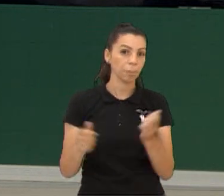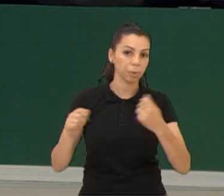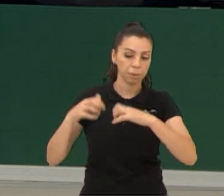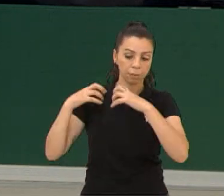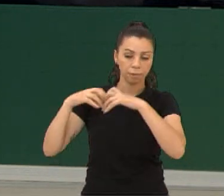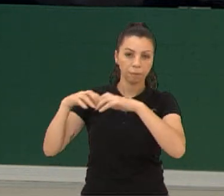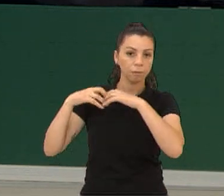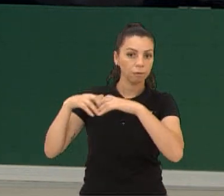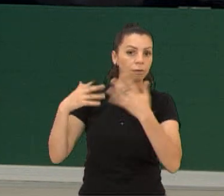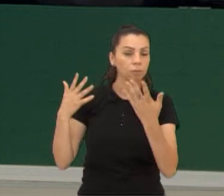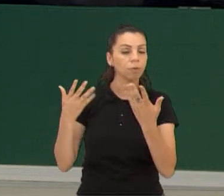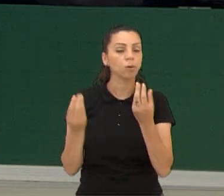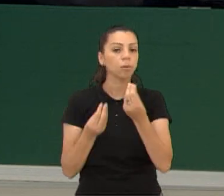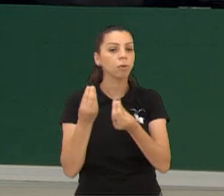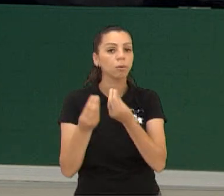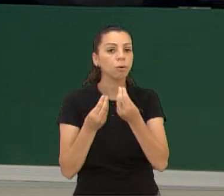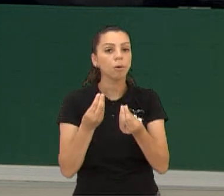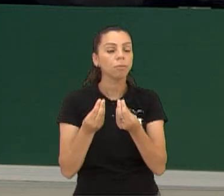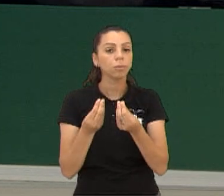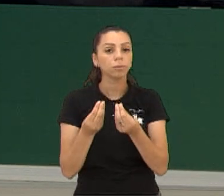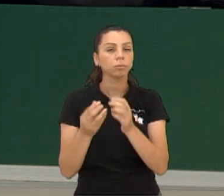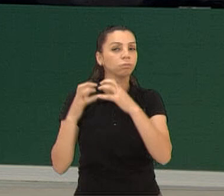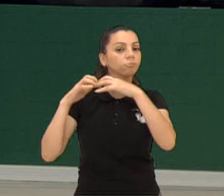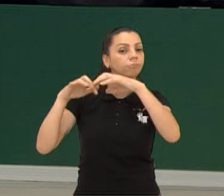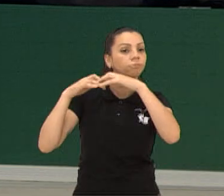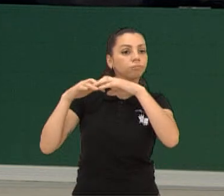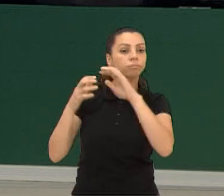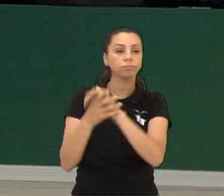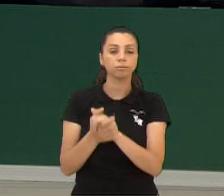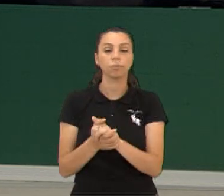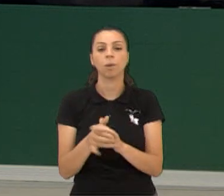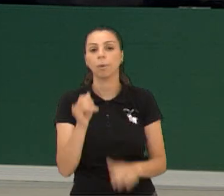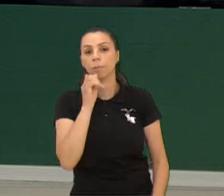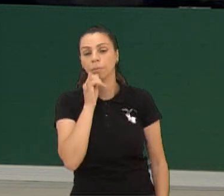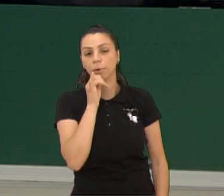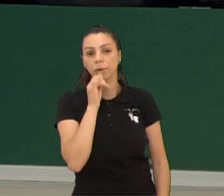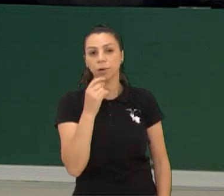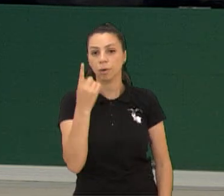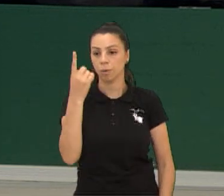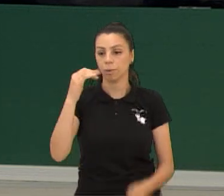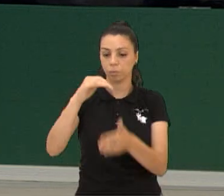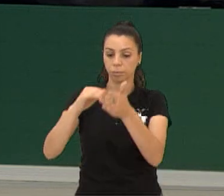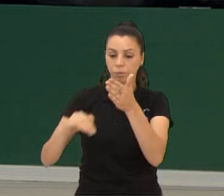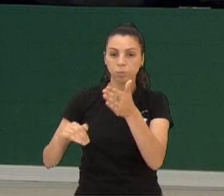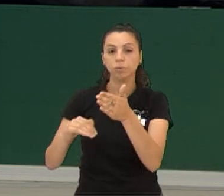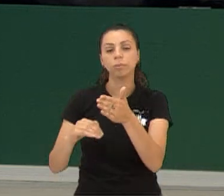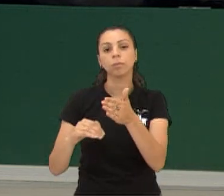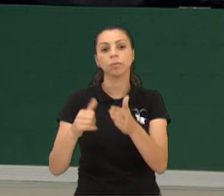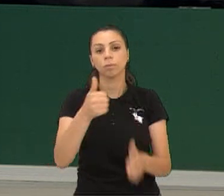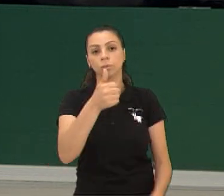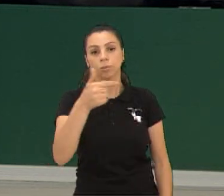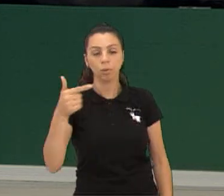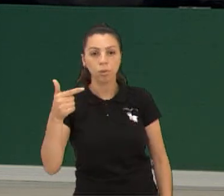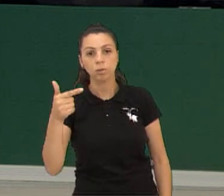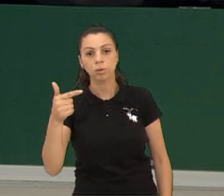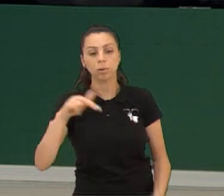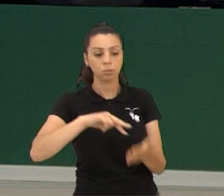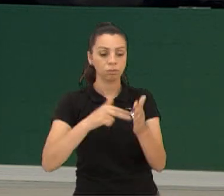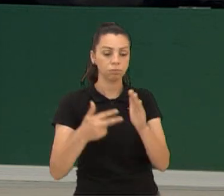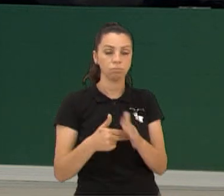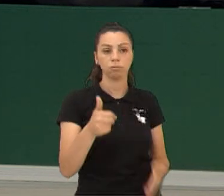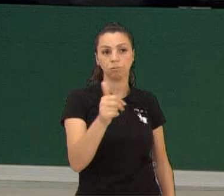muito facinho, quer ver? Ó, o 12, se eu tirar 1 do 12, ele vira 11. E eu colocar esse